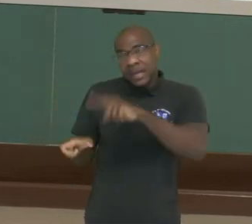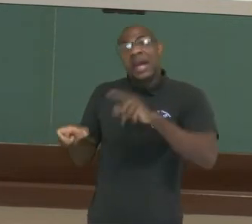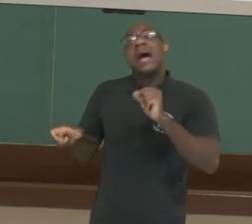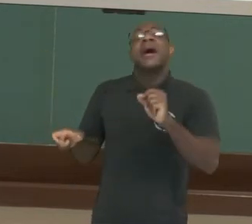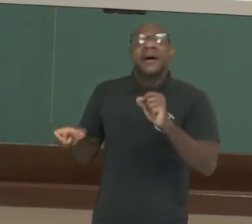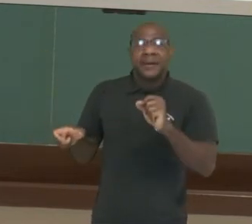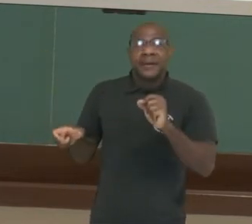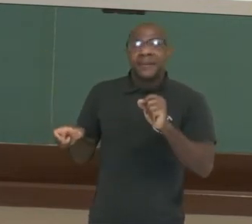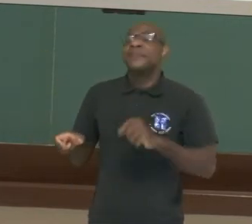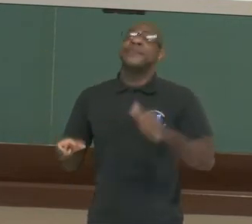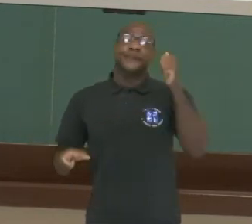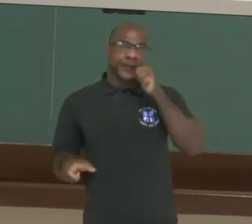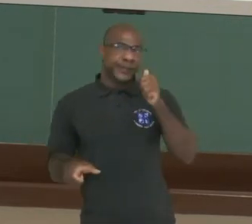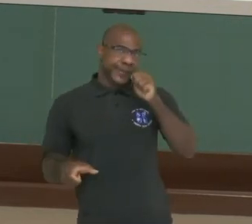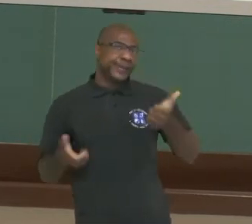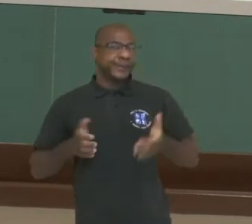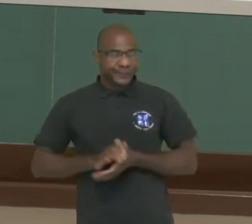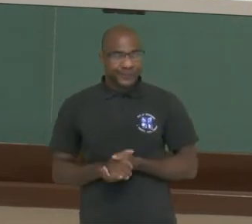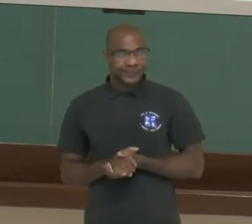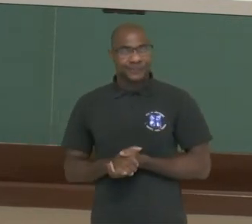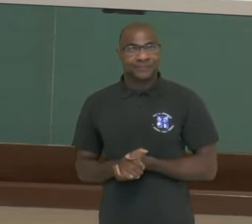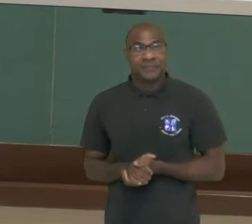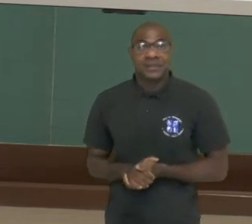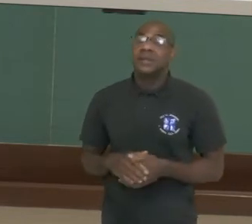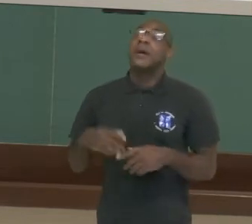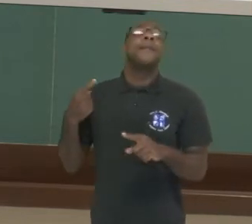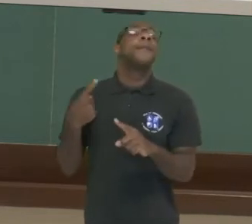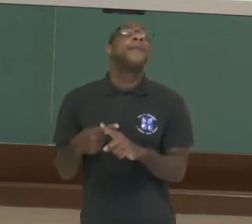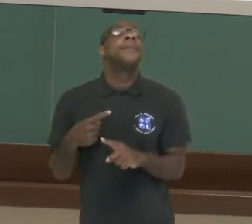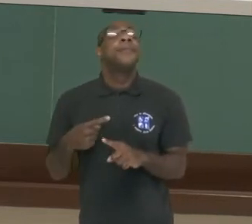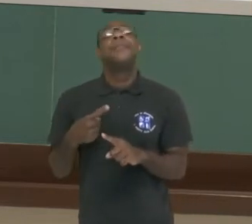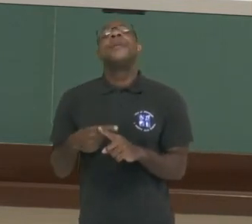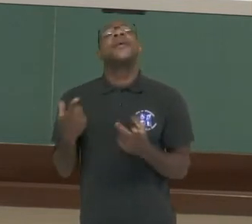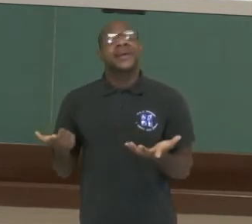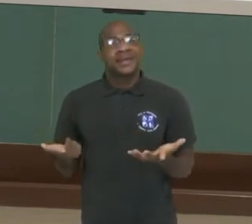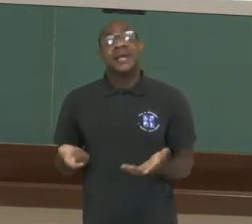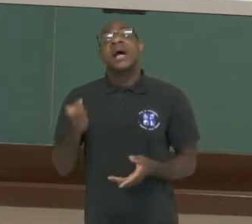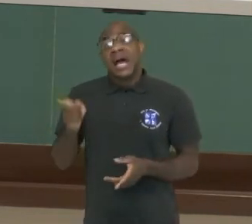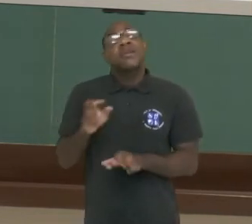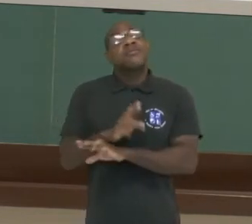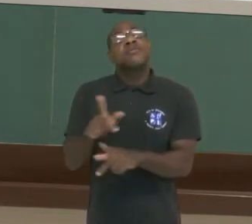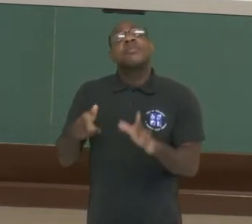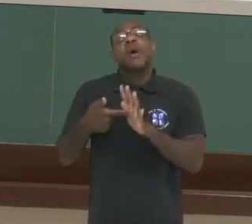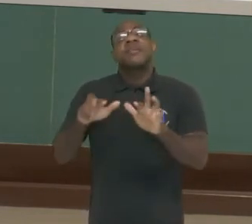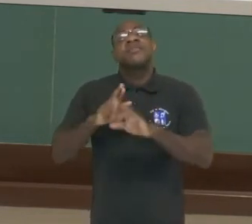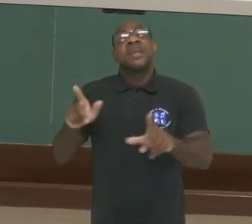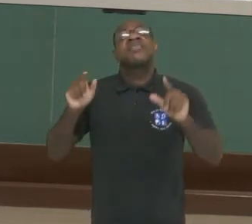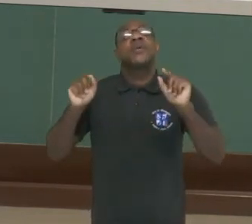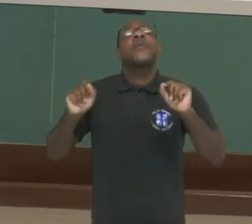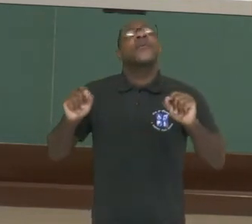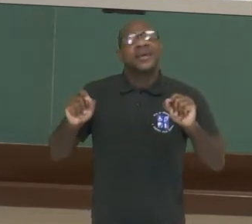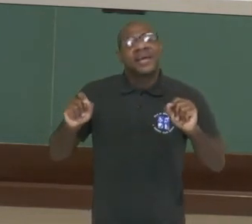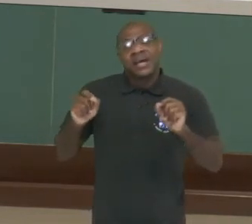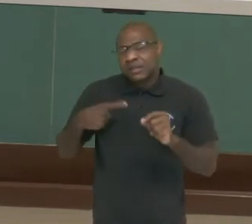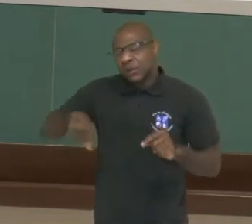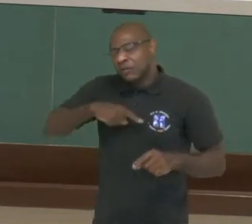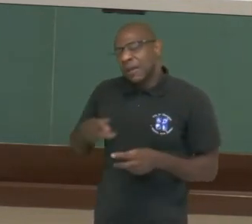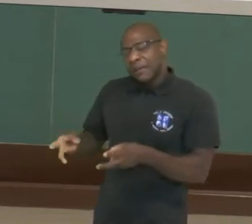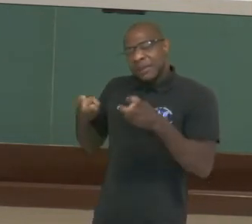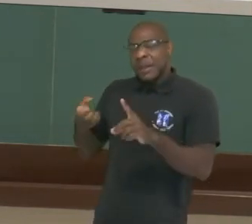sexo feminino. O que faz toda a diferença para que eu identifique